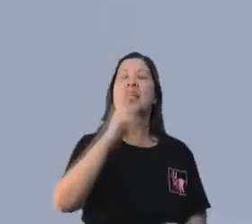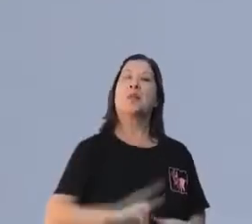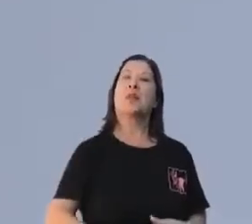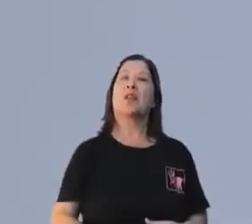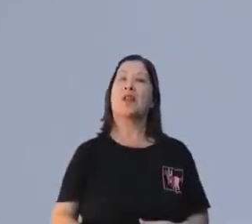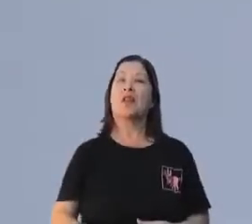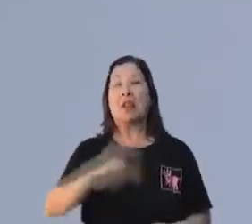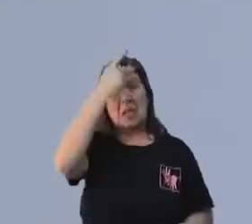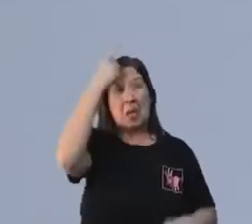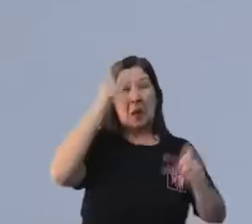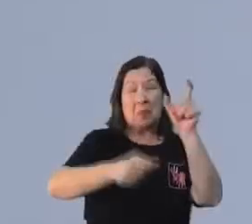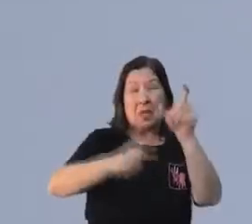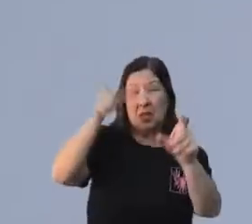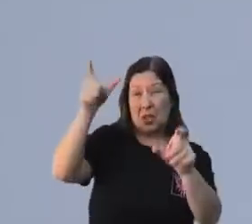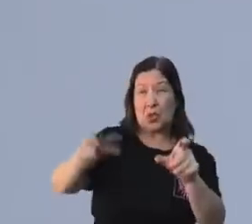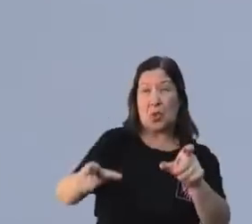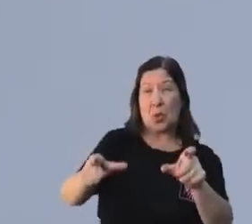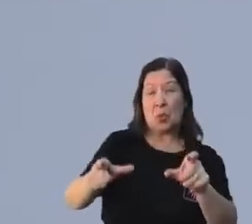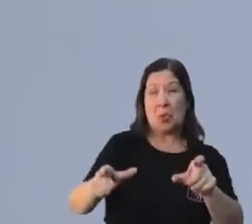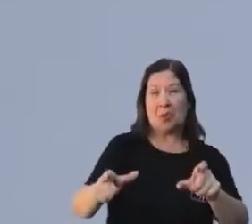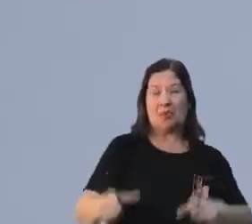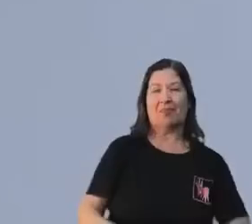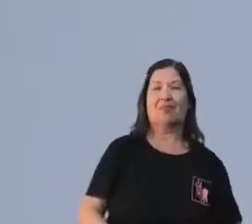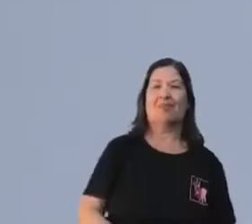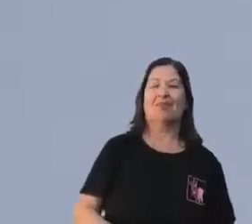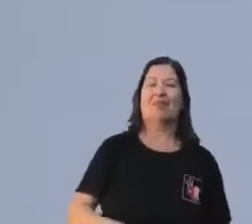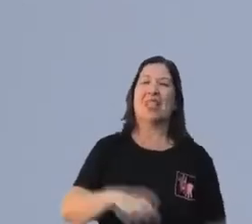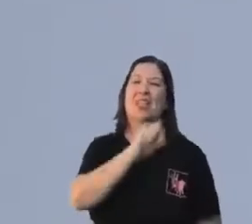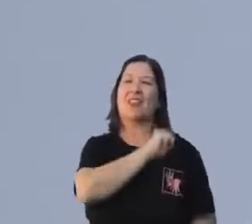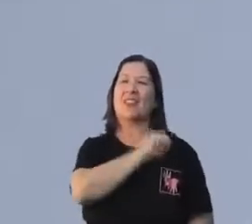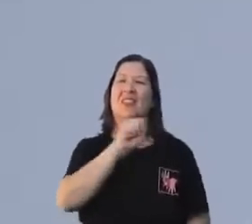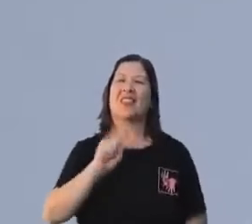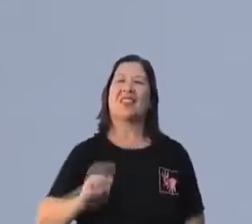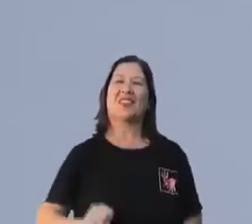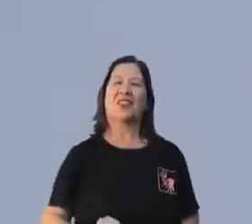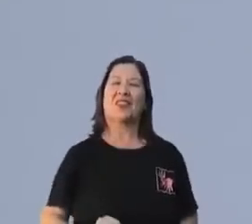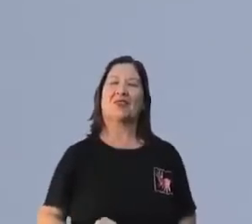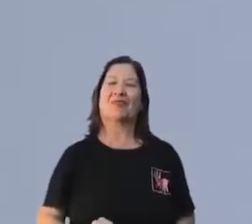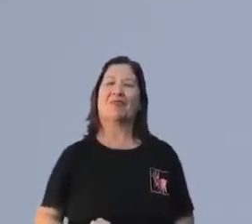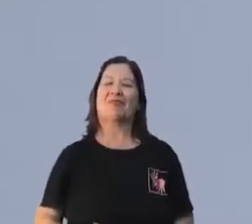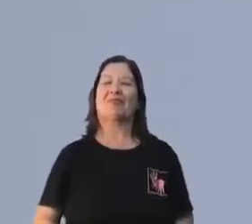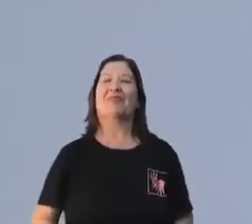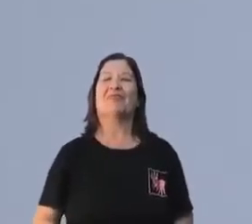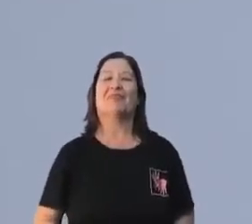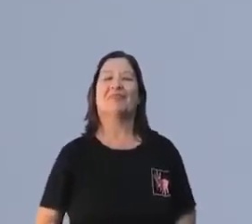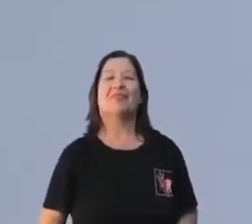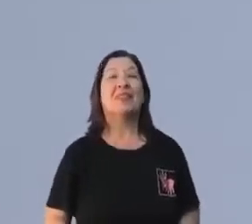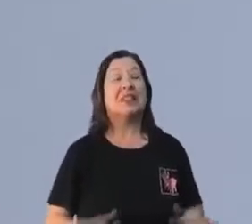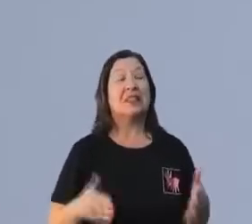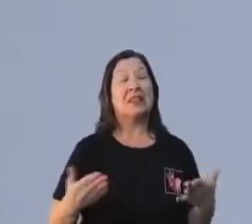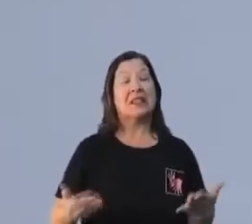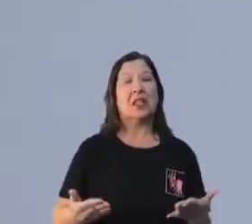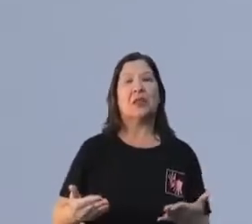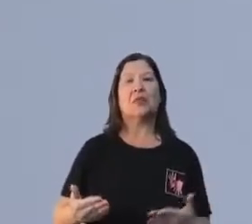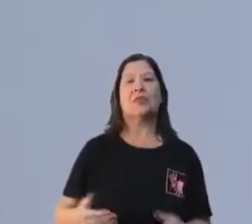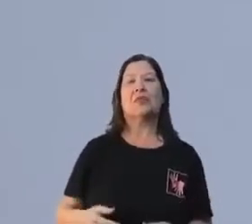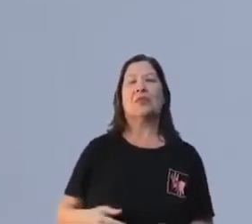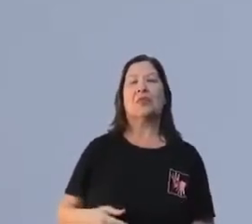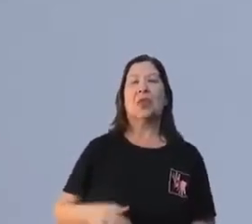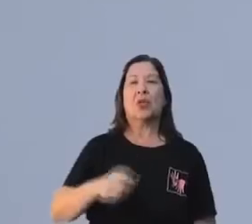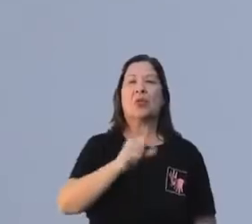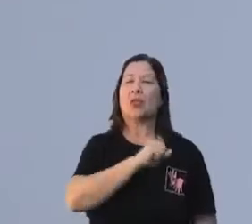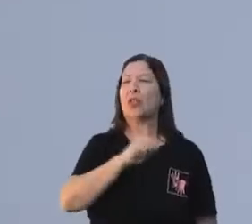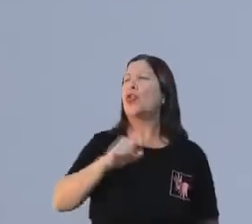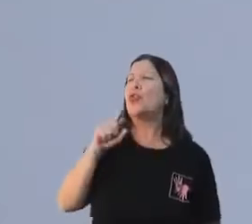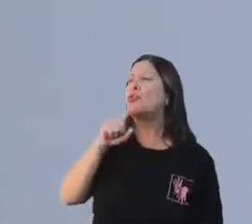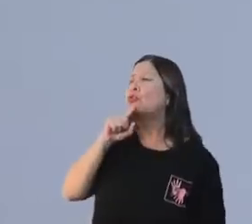lá o José de Arimateia, é um senador, é um membro do Sinédrio. Aí o José de Arimateia chega lá e diz, governador, eu vim aqui pedir permissão